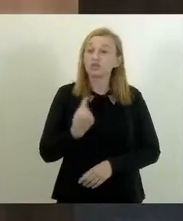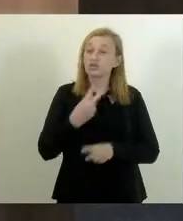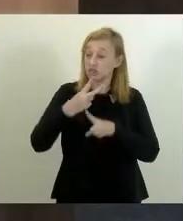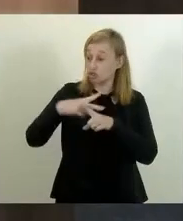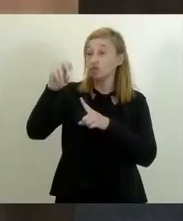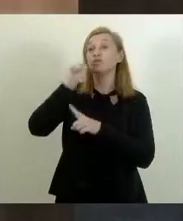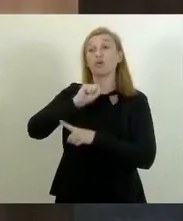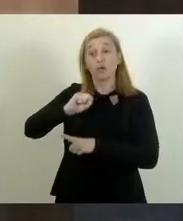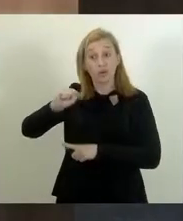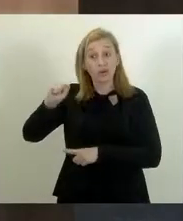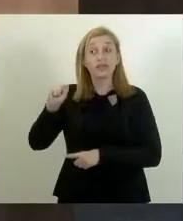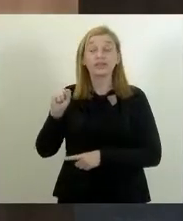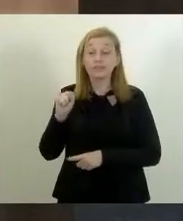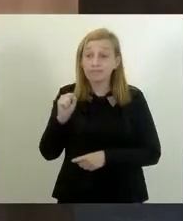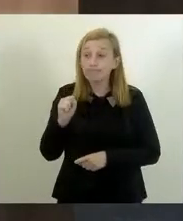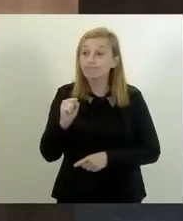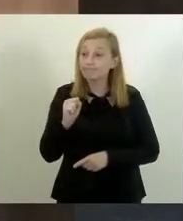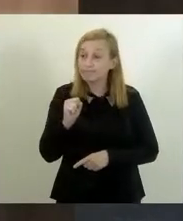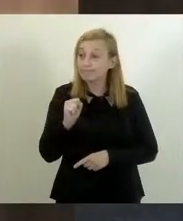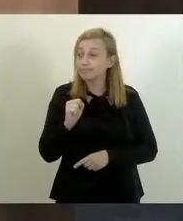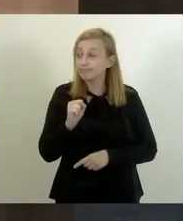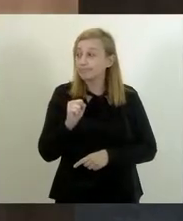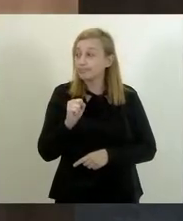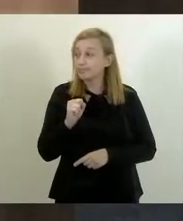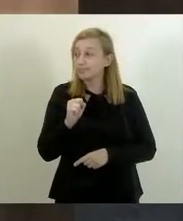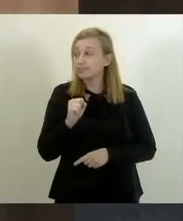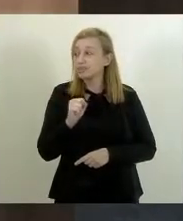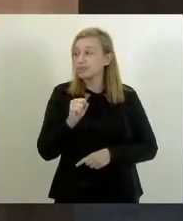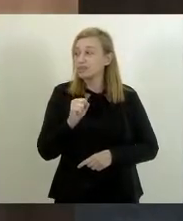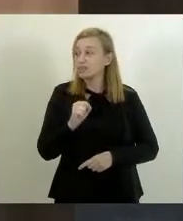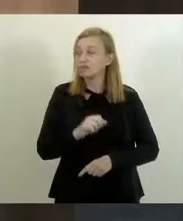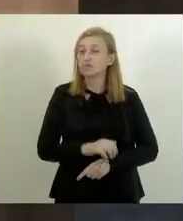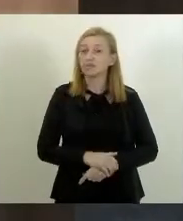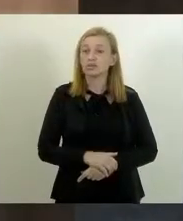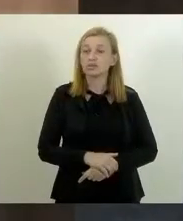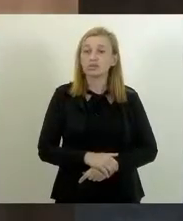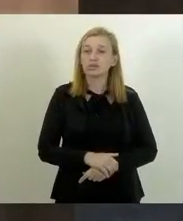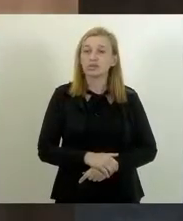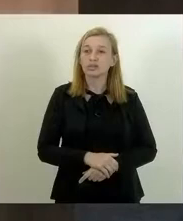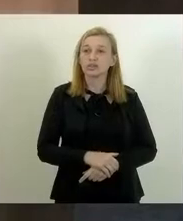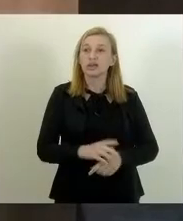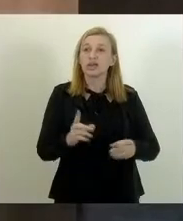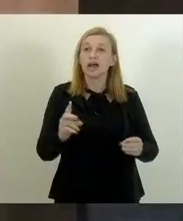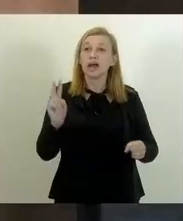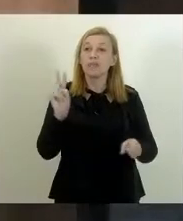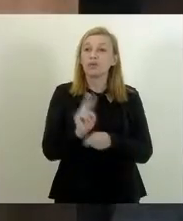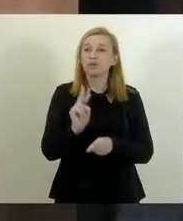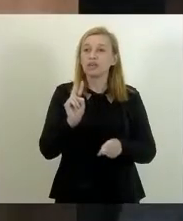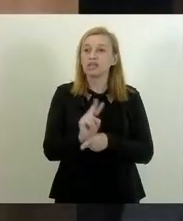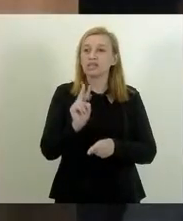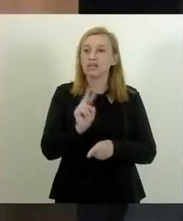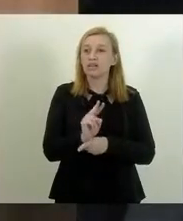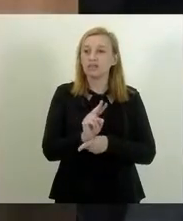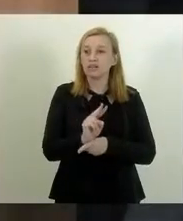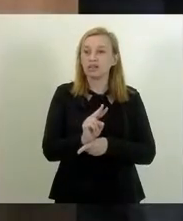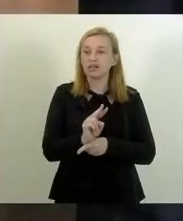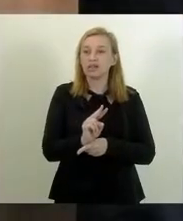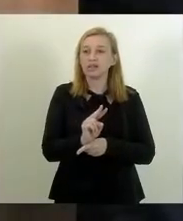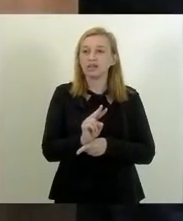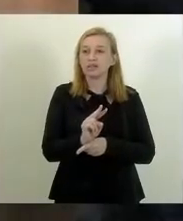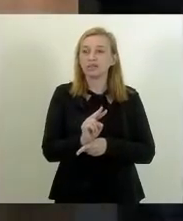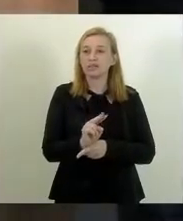Vitória, consiga com a sua chancela, a proteção dela, chegarmos